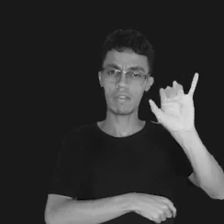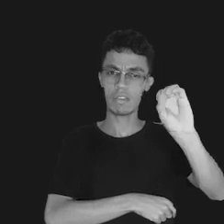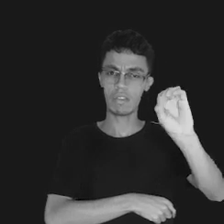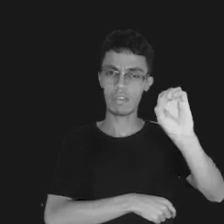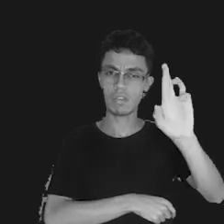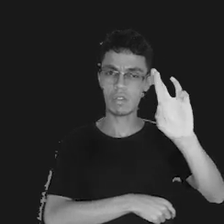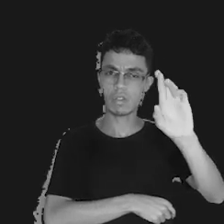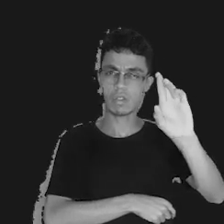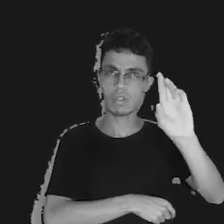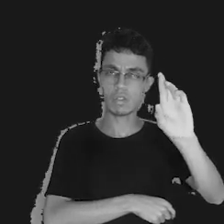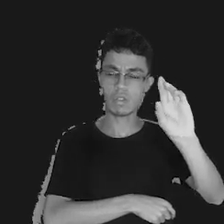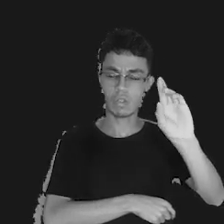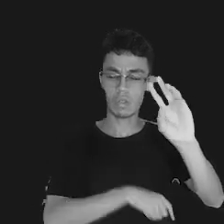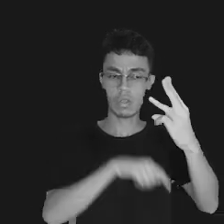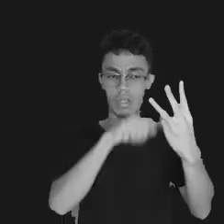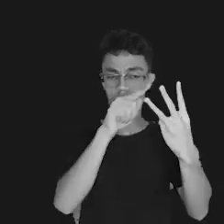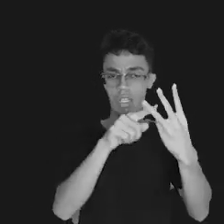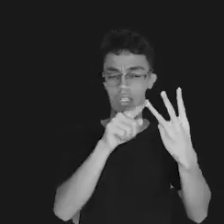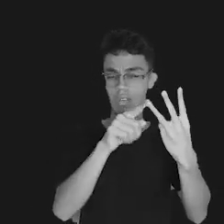Esse não veio.